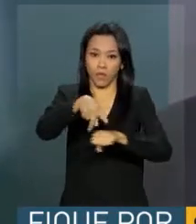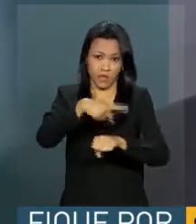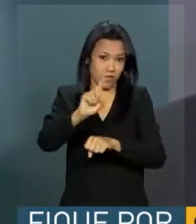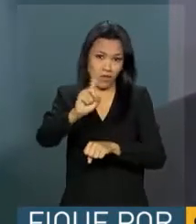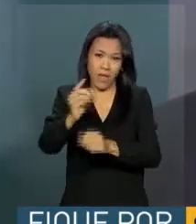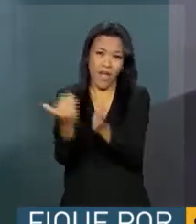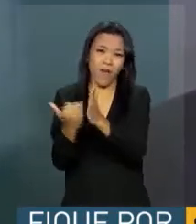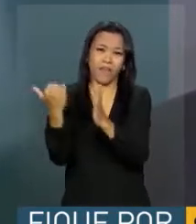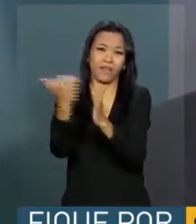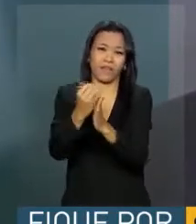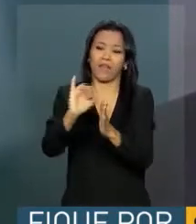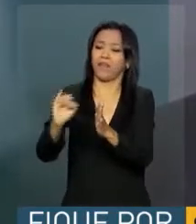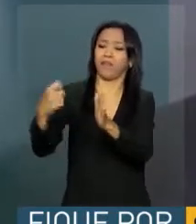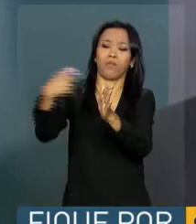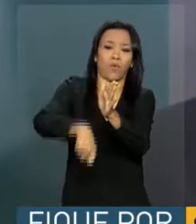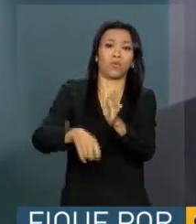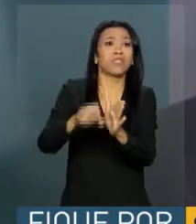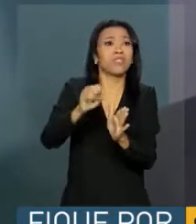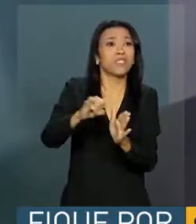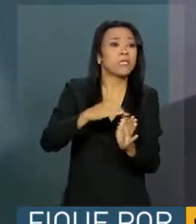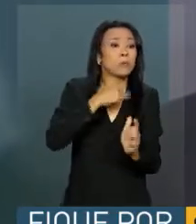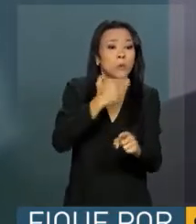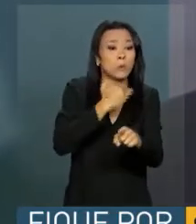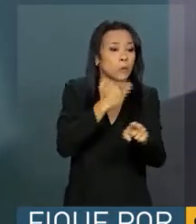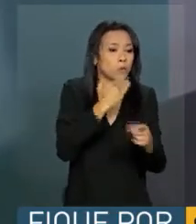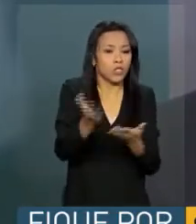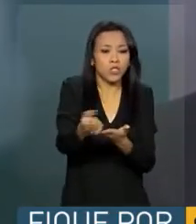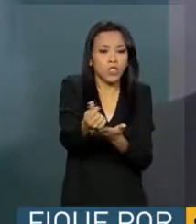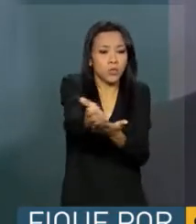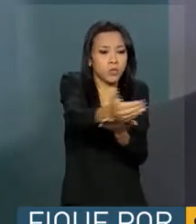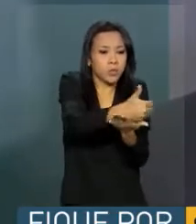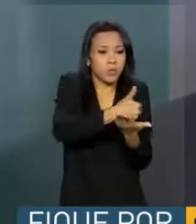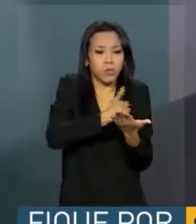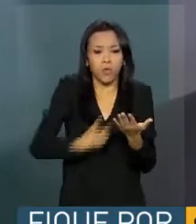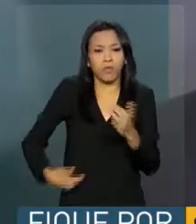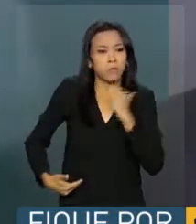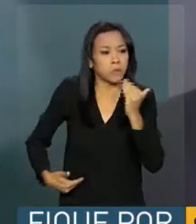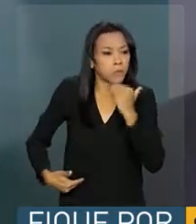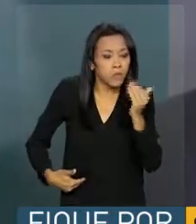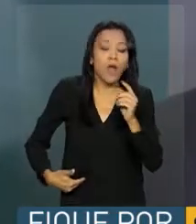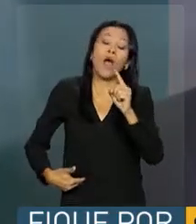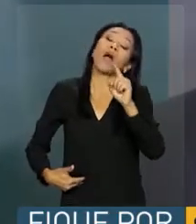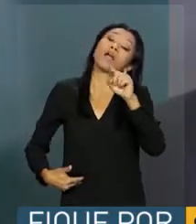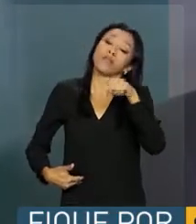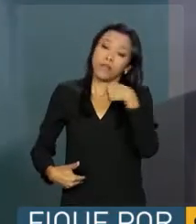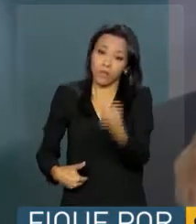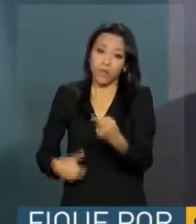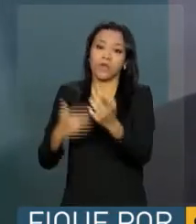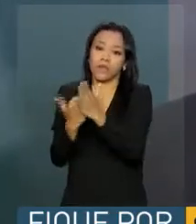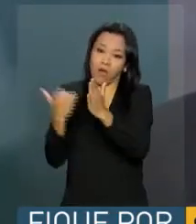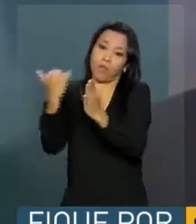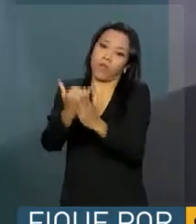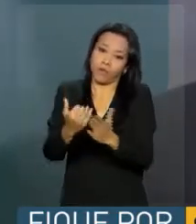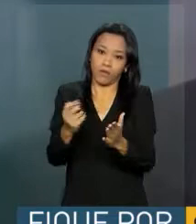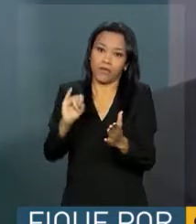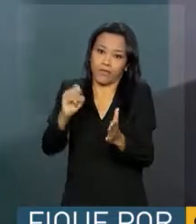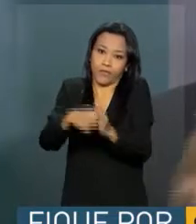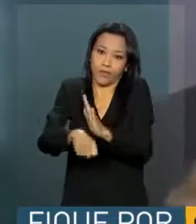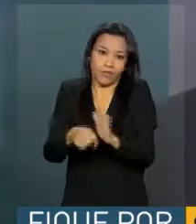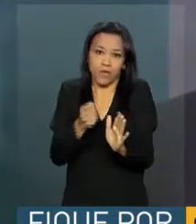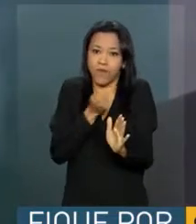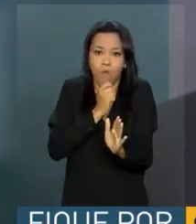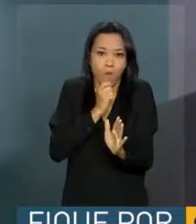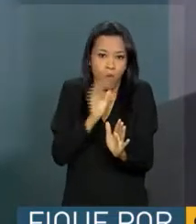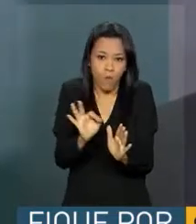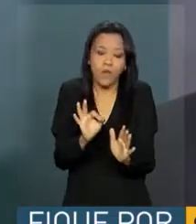de imposto. Aumento é só em último caso, nós temos falado isso sistematicamente, né? Como se houve essa menção à